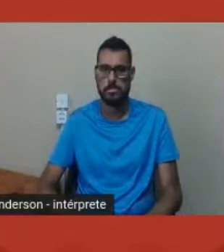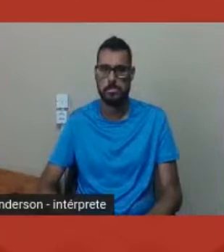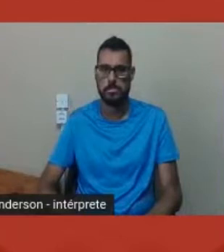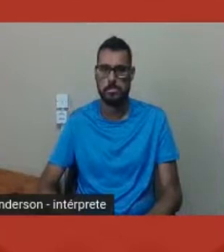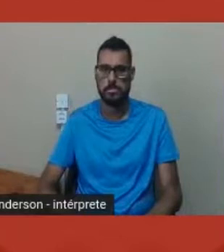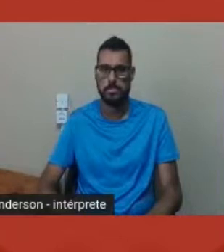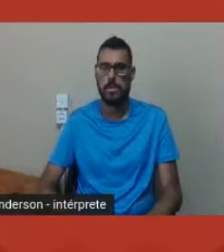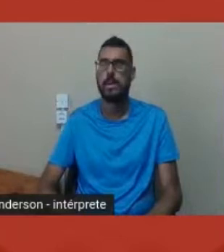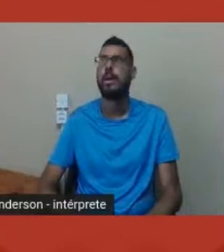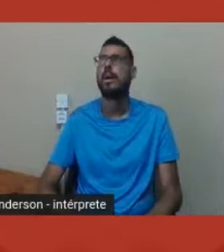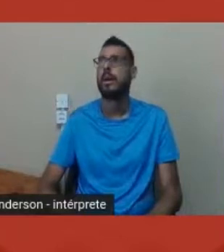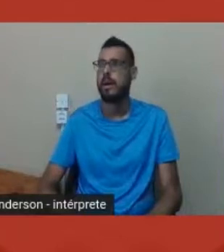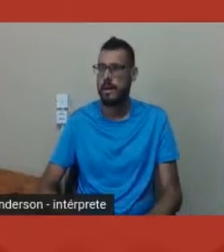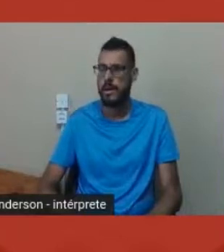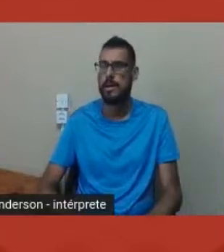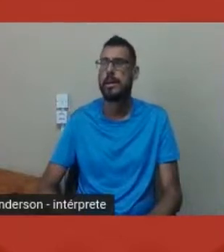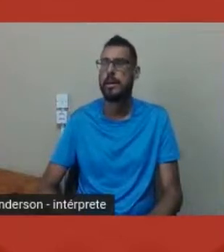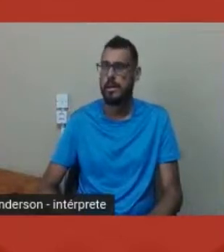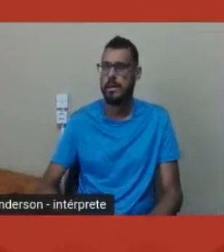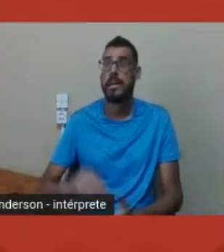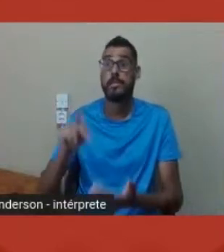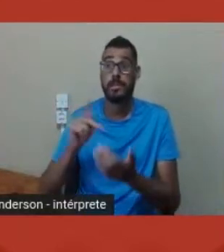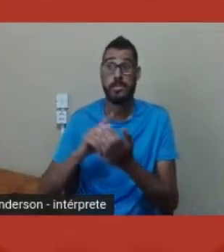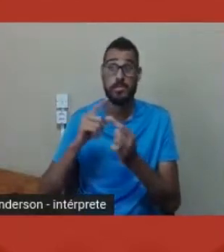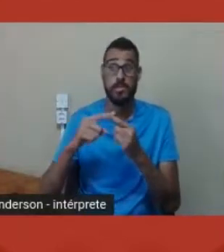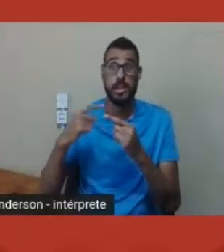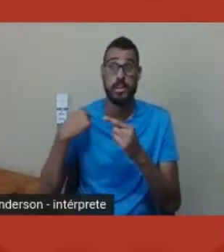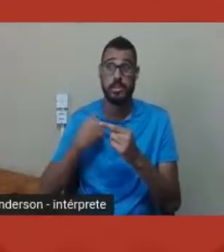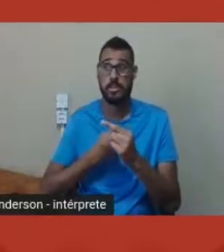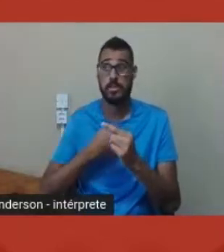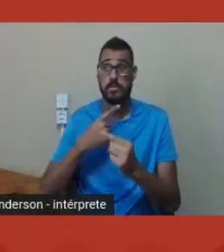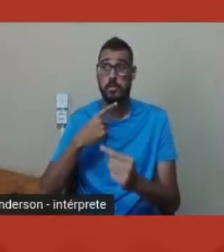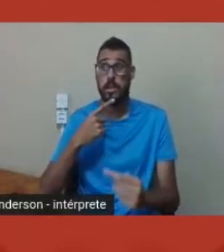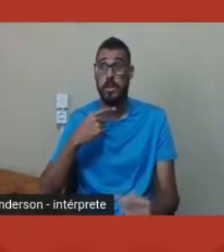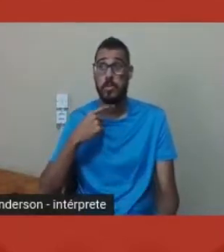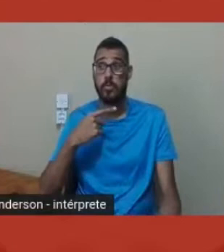É verdade, é porque a gente ficou em dúvida.